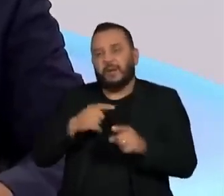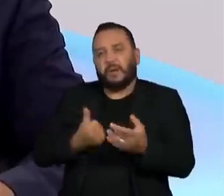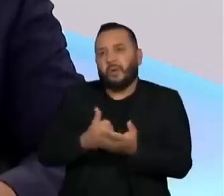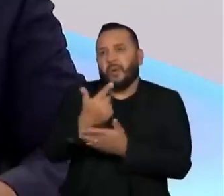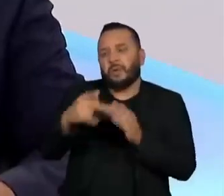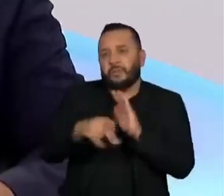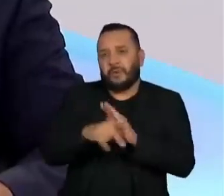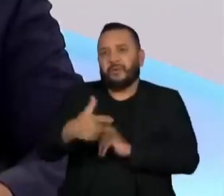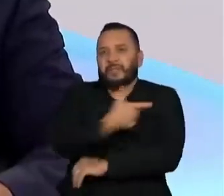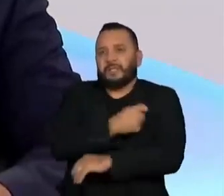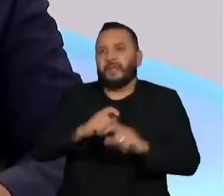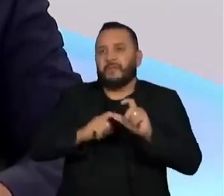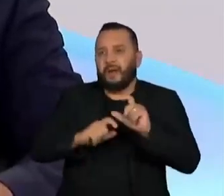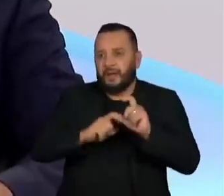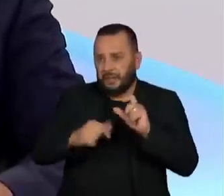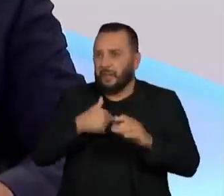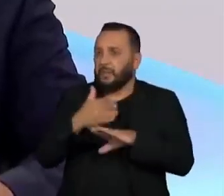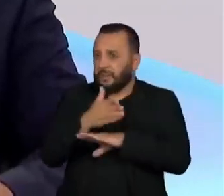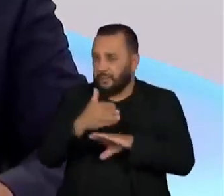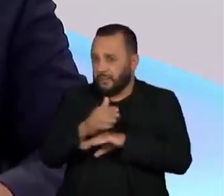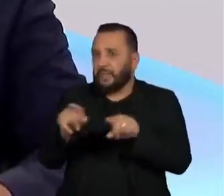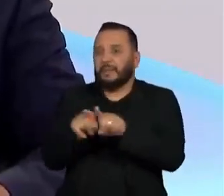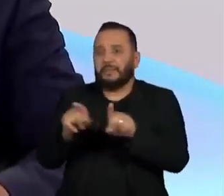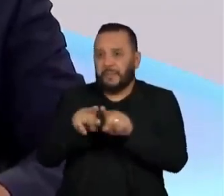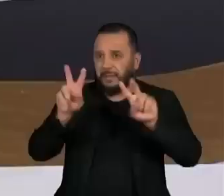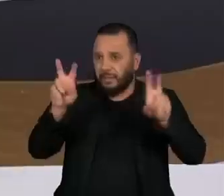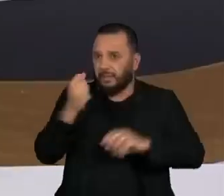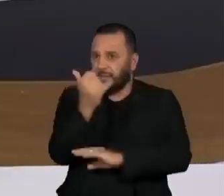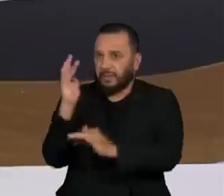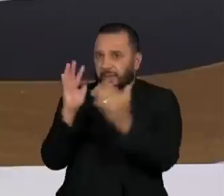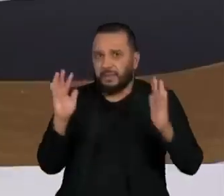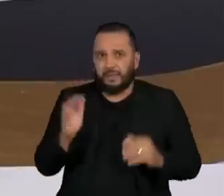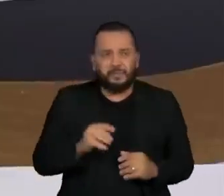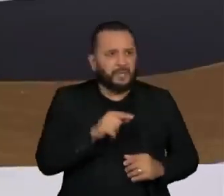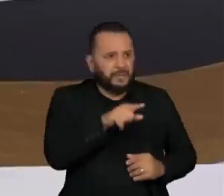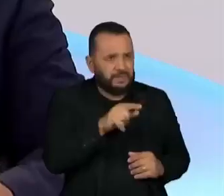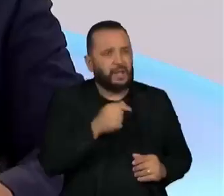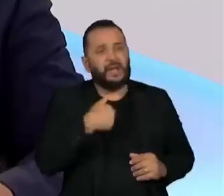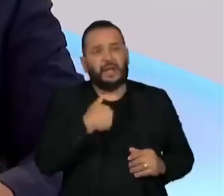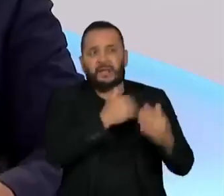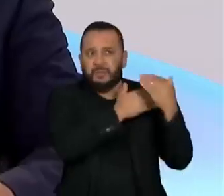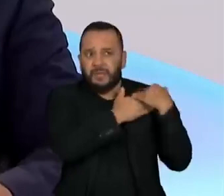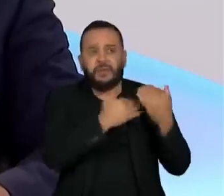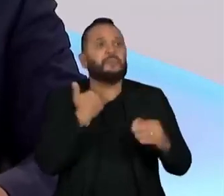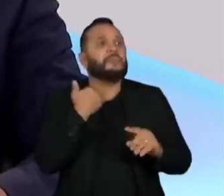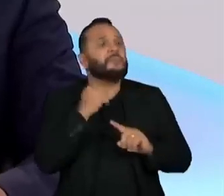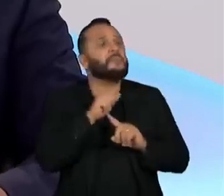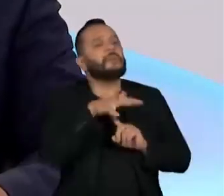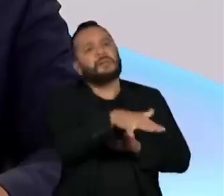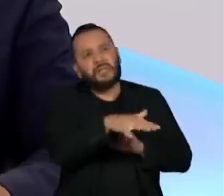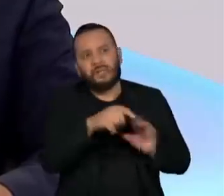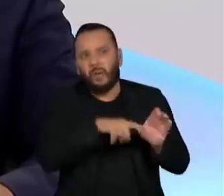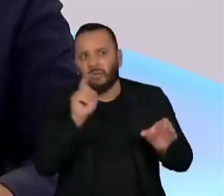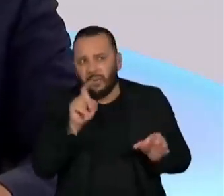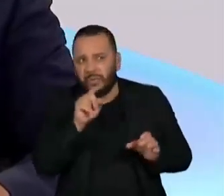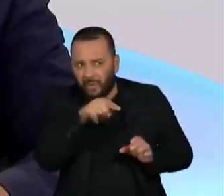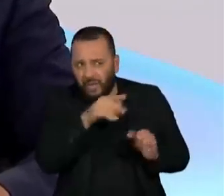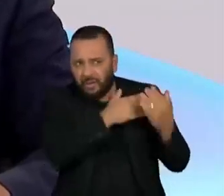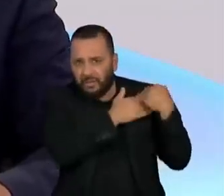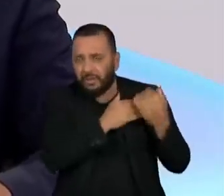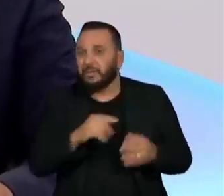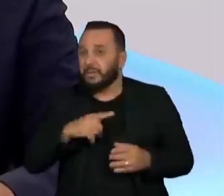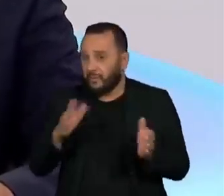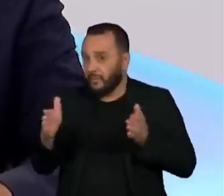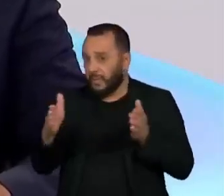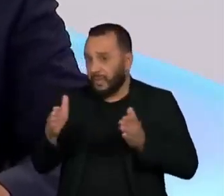a parte do meio ambiente que eu sempre reclamei da política no meio ambiente olha teve um